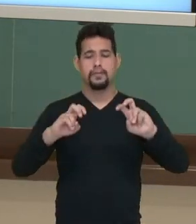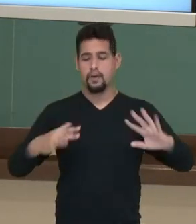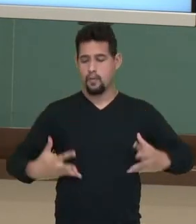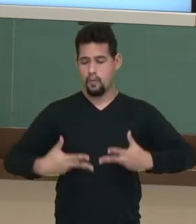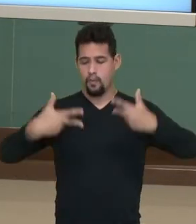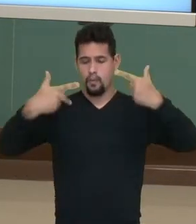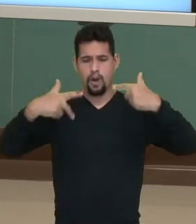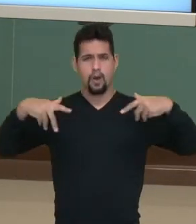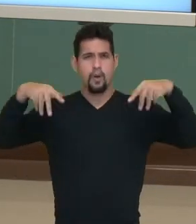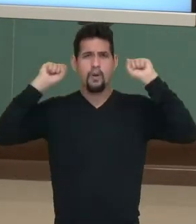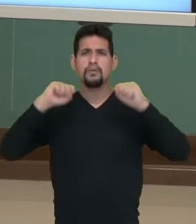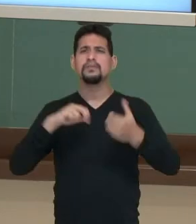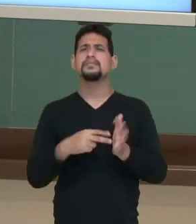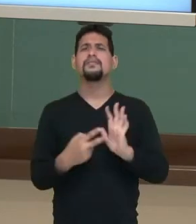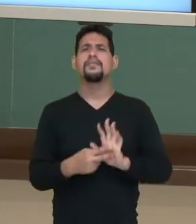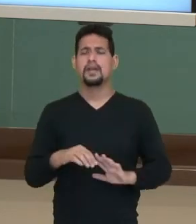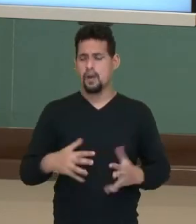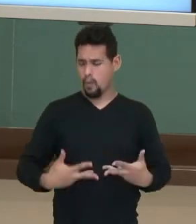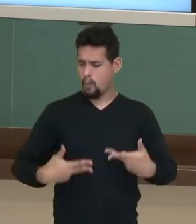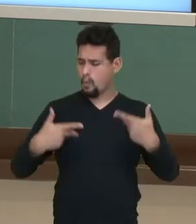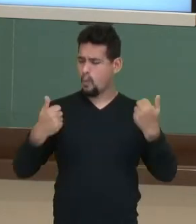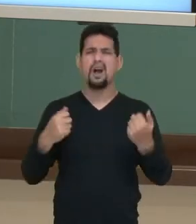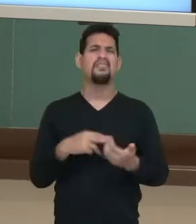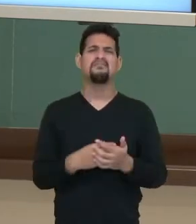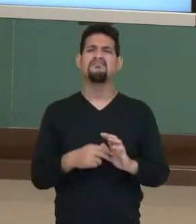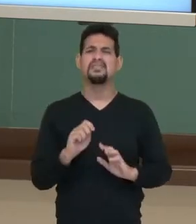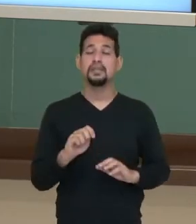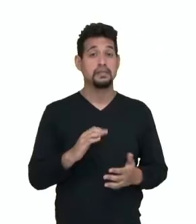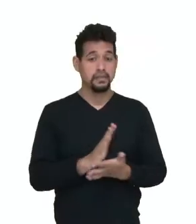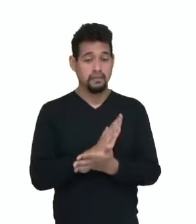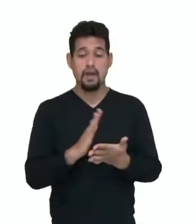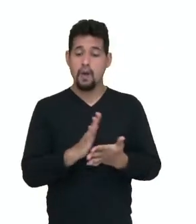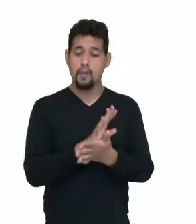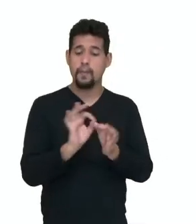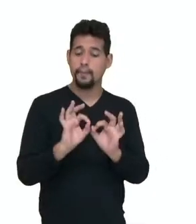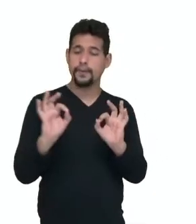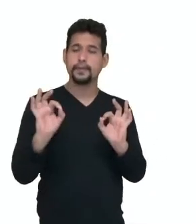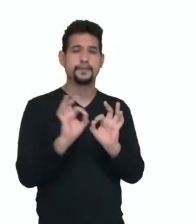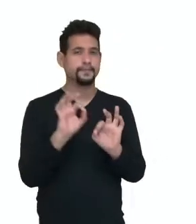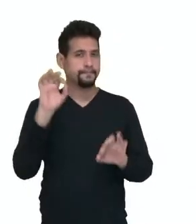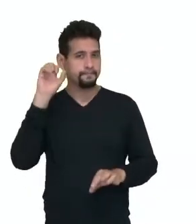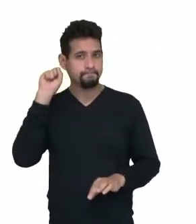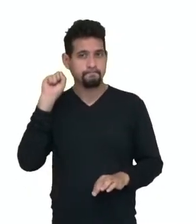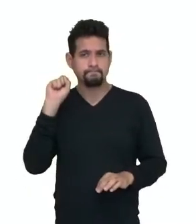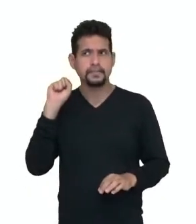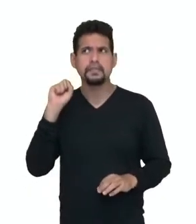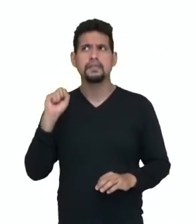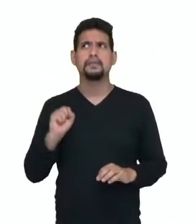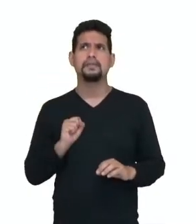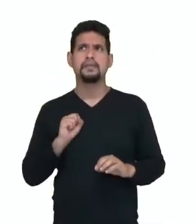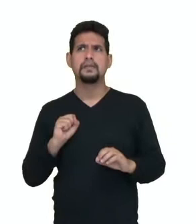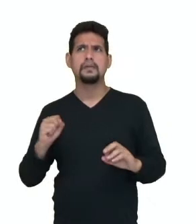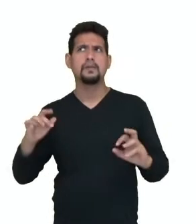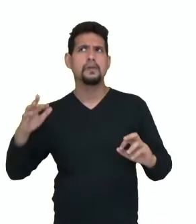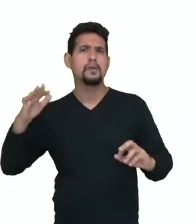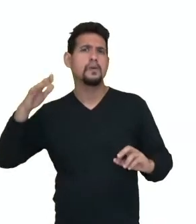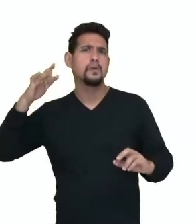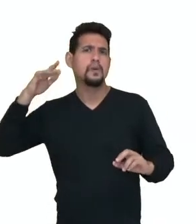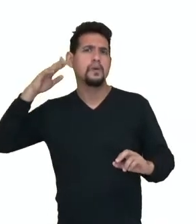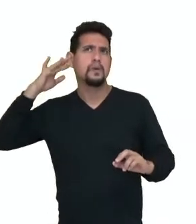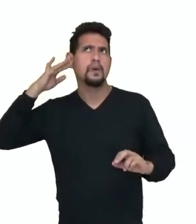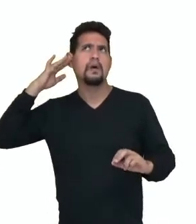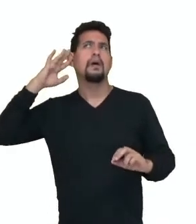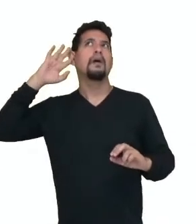som. O que são qualidades do som? São algumas medidas do som que fazem com que você